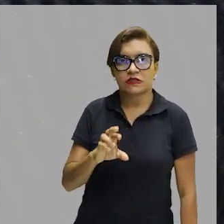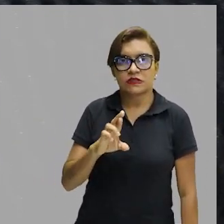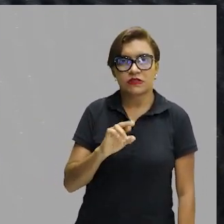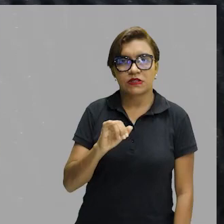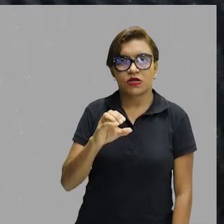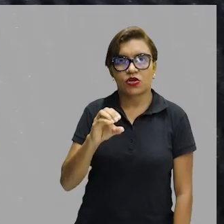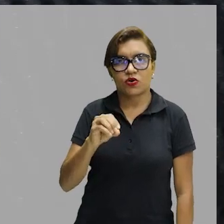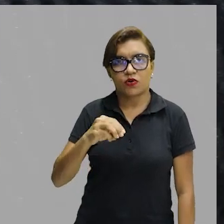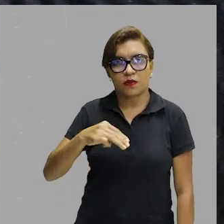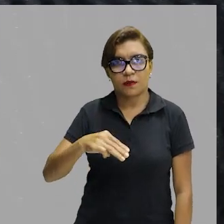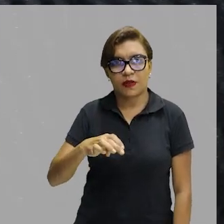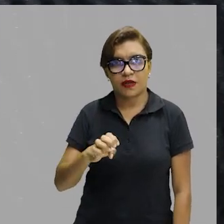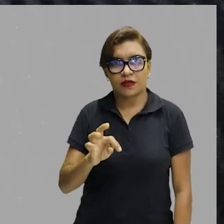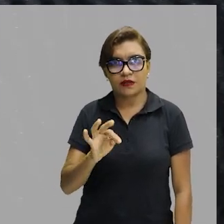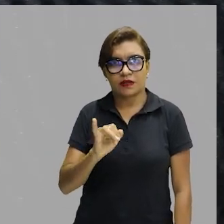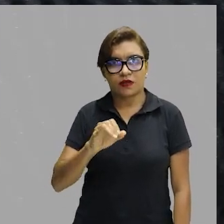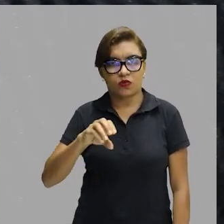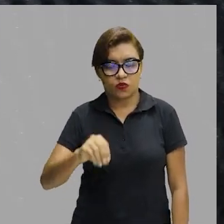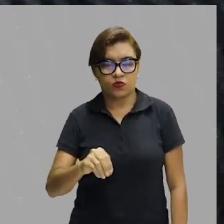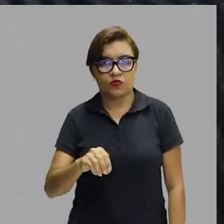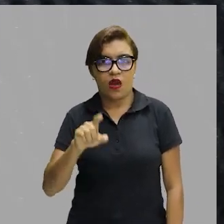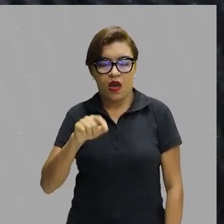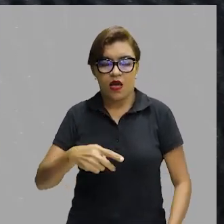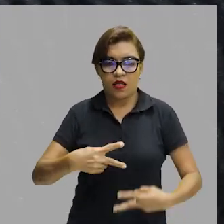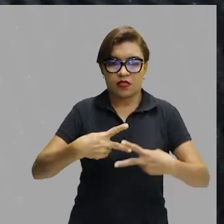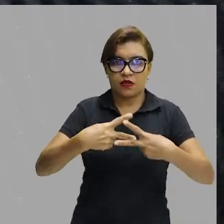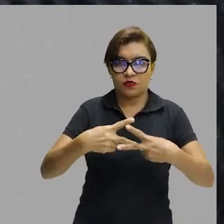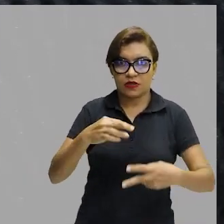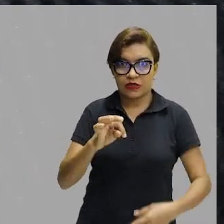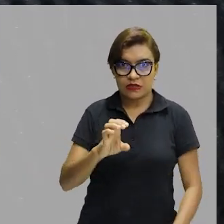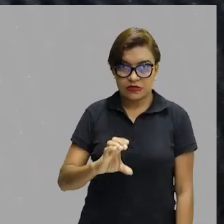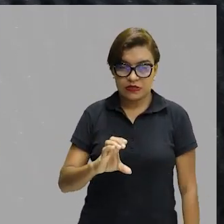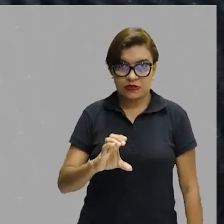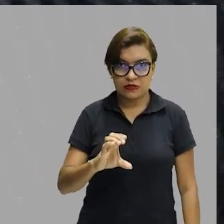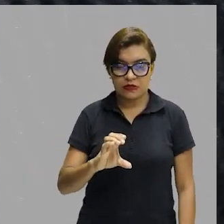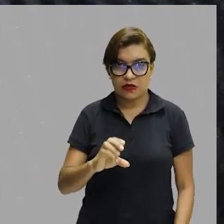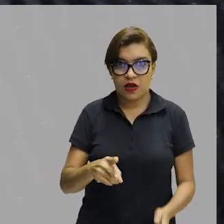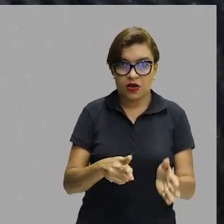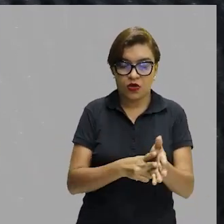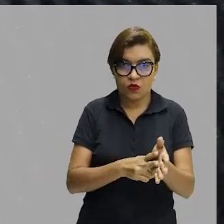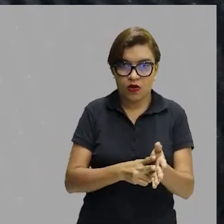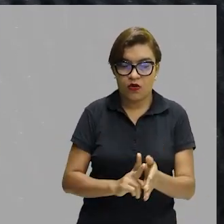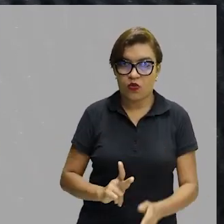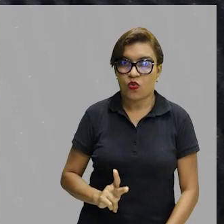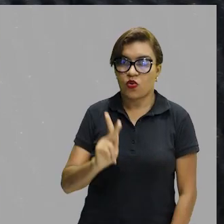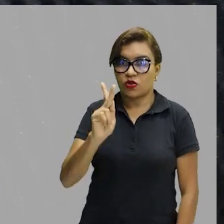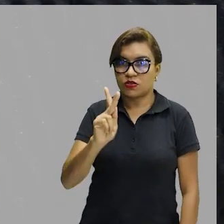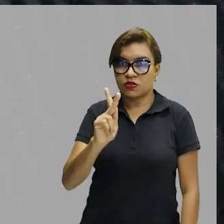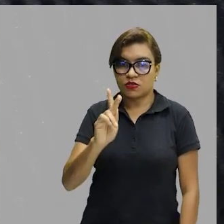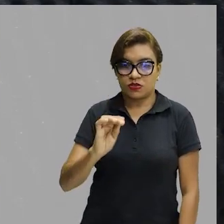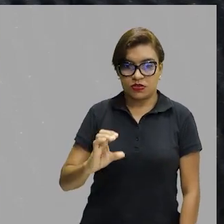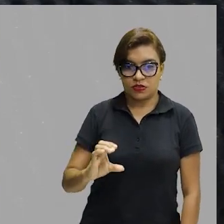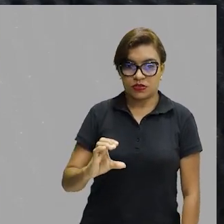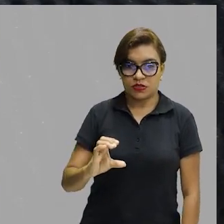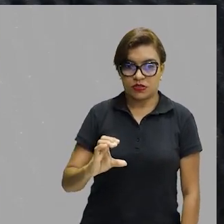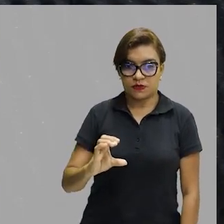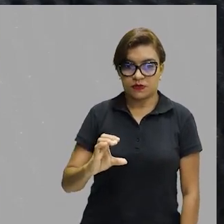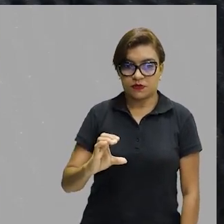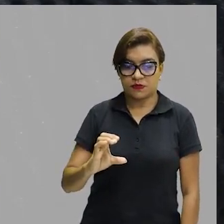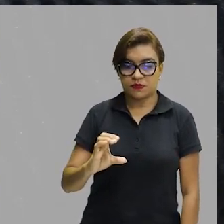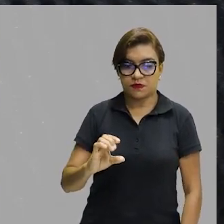turma, ΔTC, vai ser igual a quê? A constante criométrica molar,